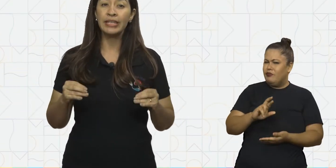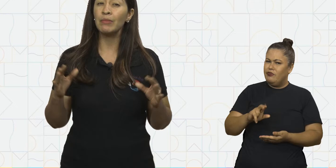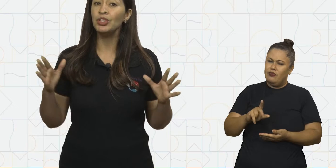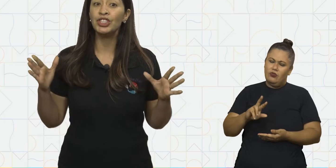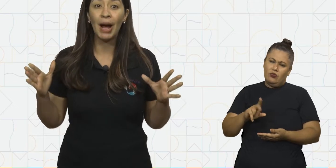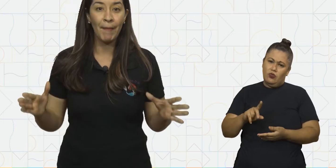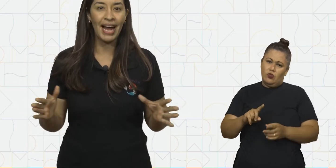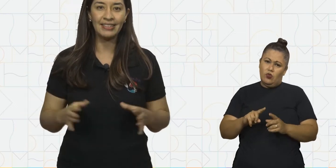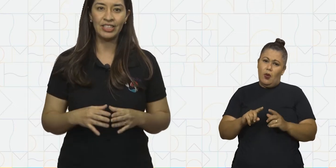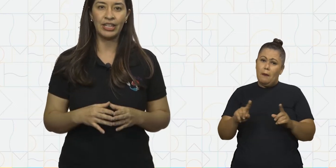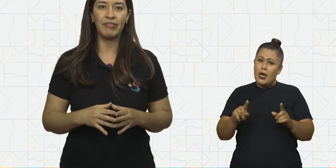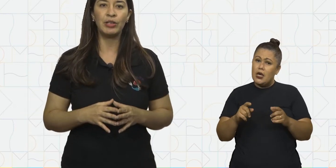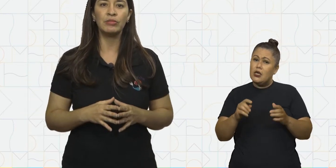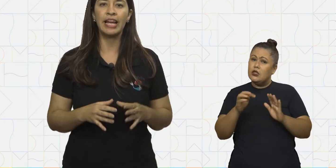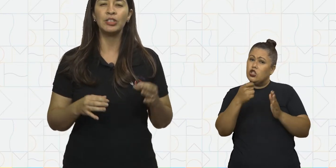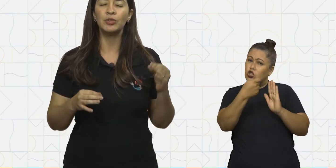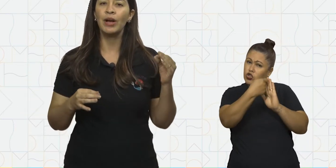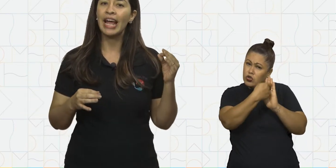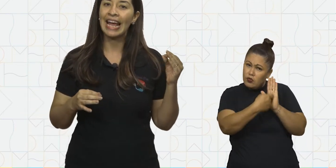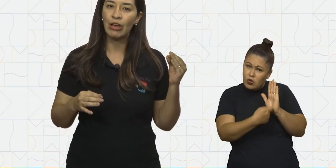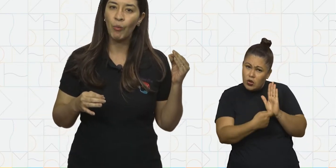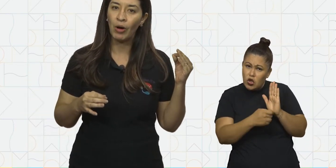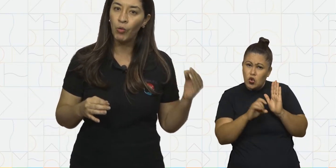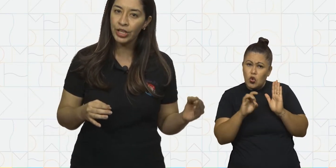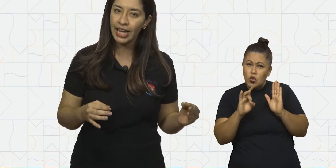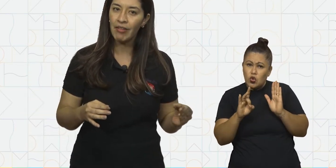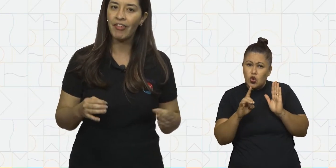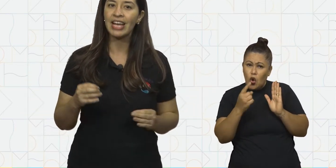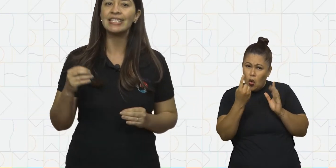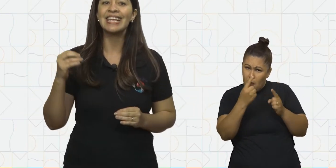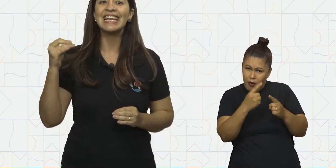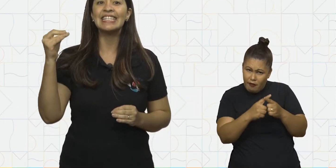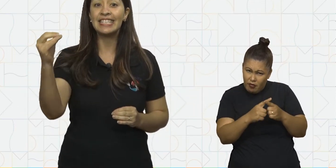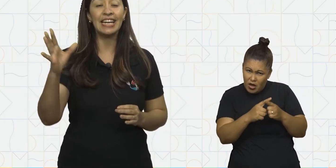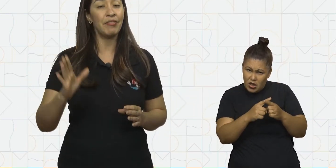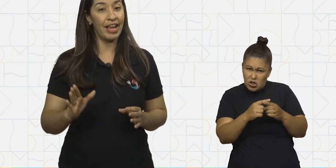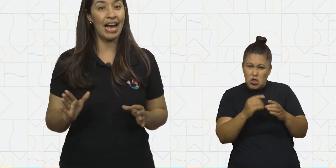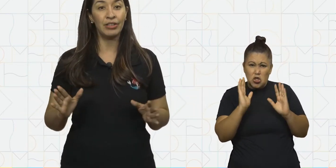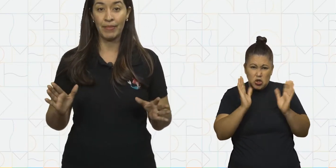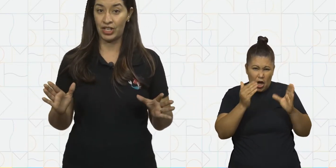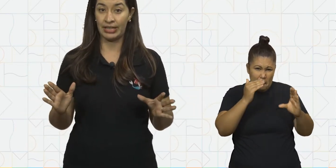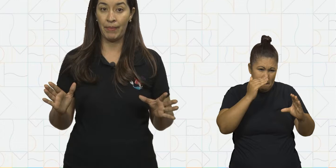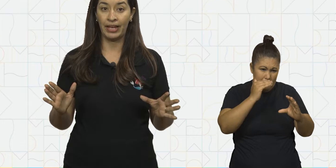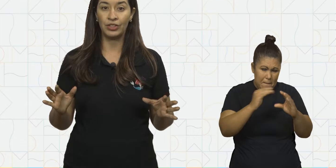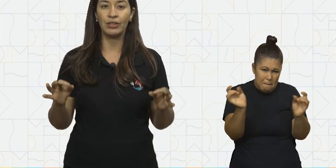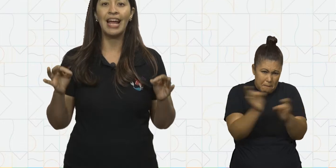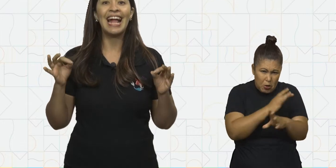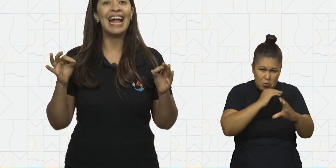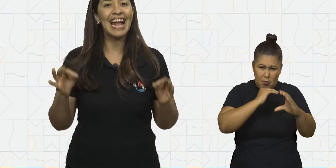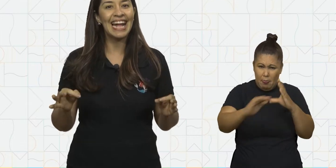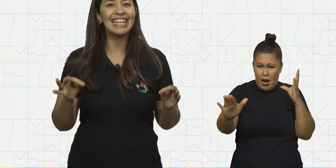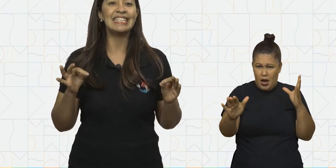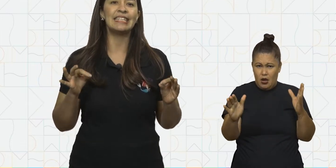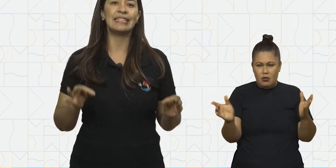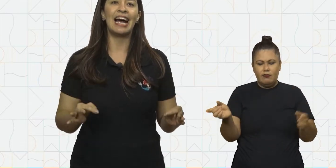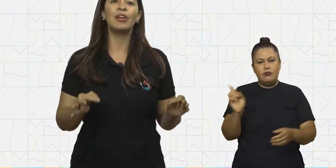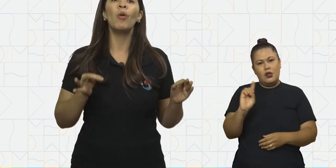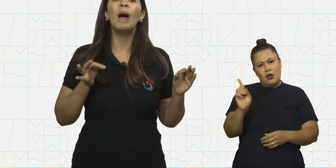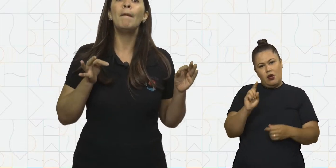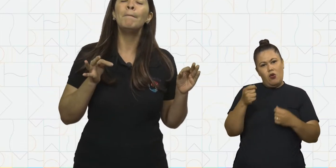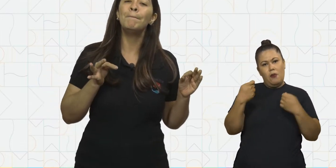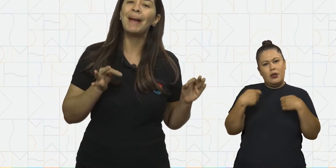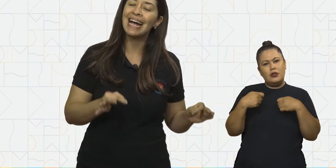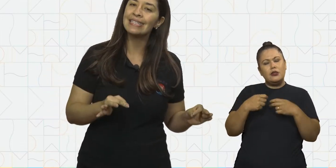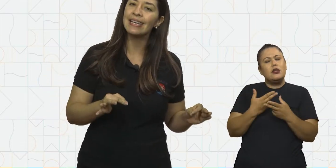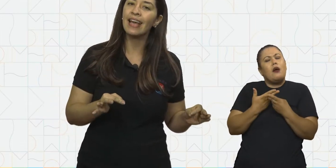Não podemos jamais escrever um texto em uma única vez e ser enviado imediatamente. É